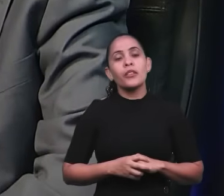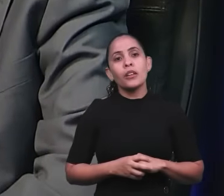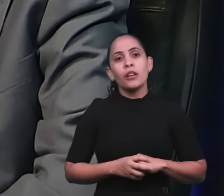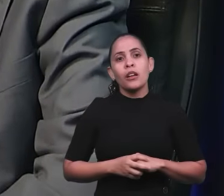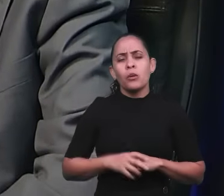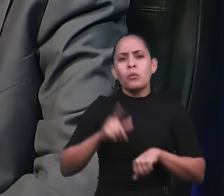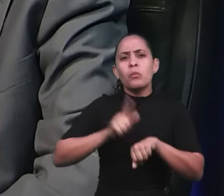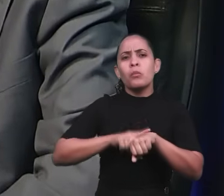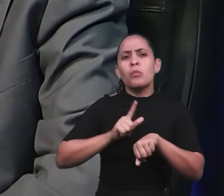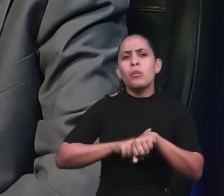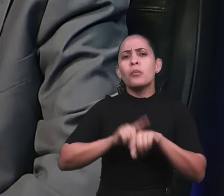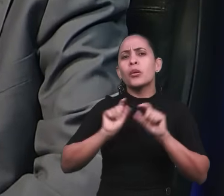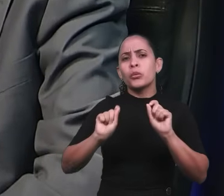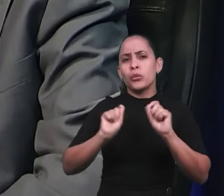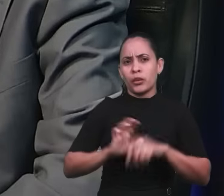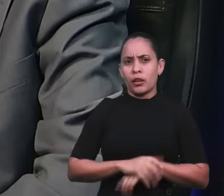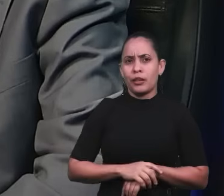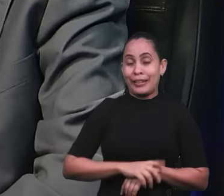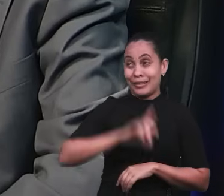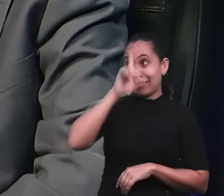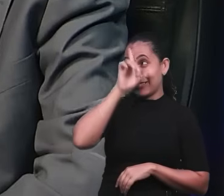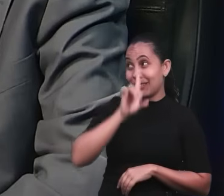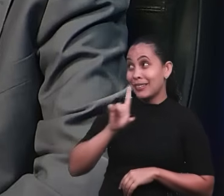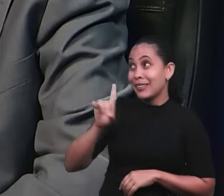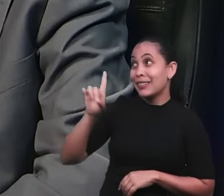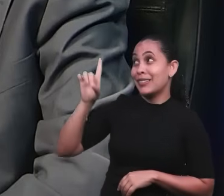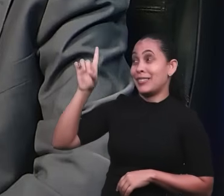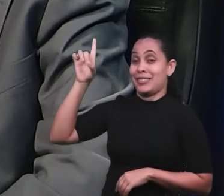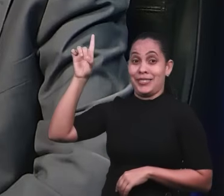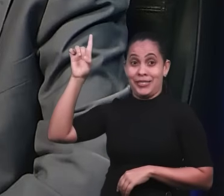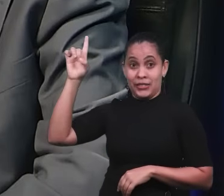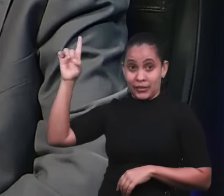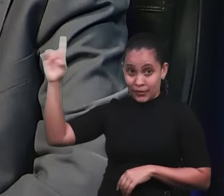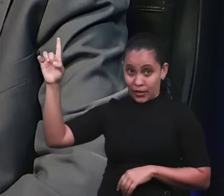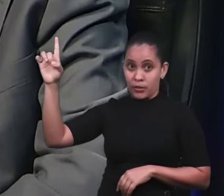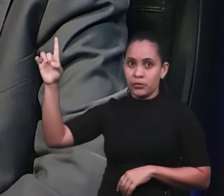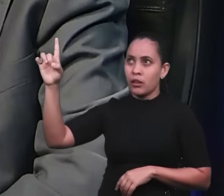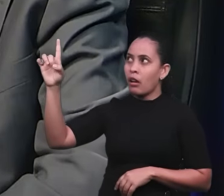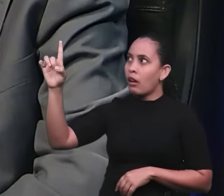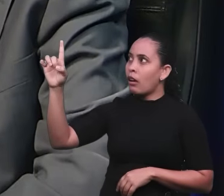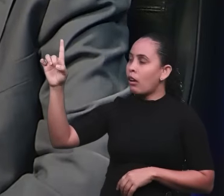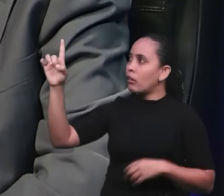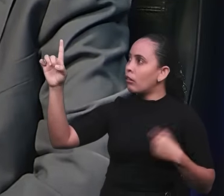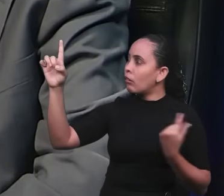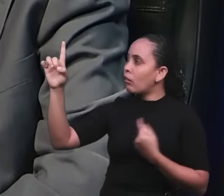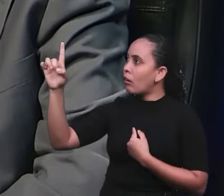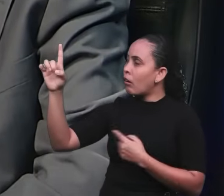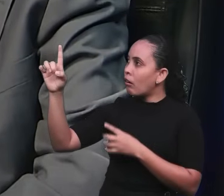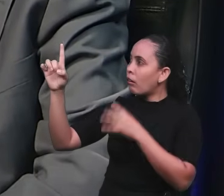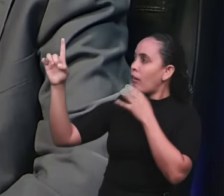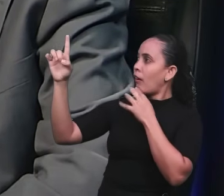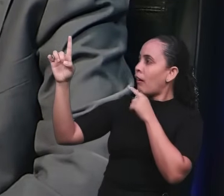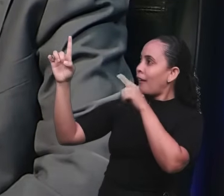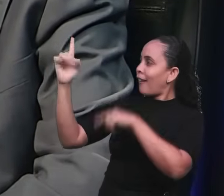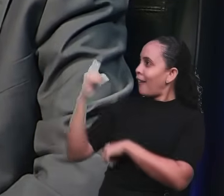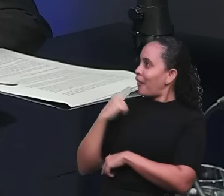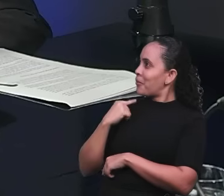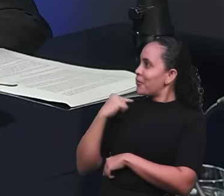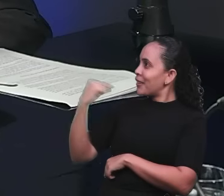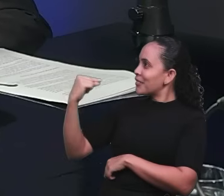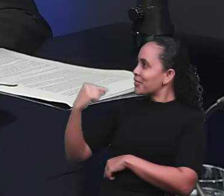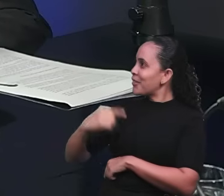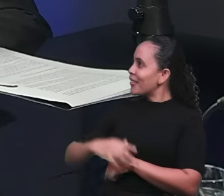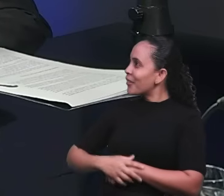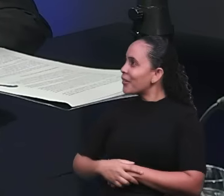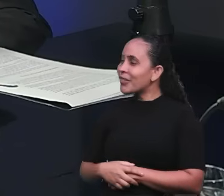que Deus ele intervém e o homem toma conhecimento de que Deus o escolheu, né? Perfeitamente.